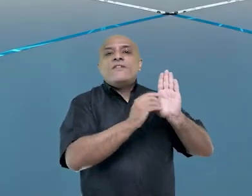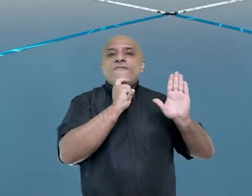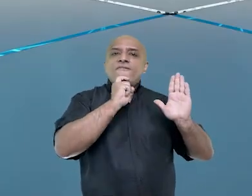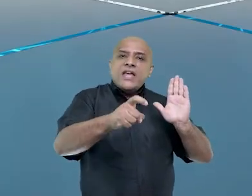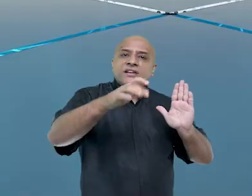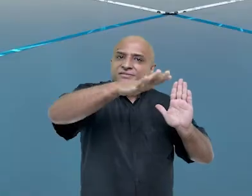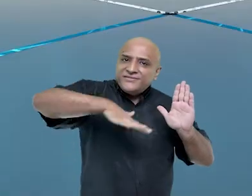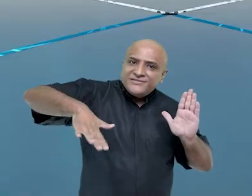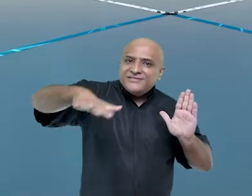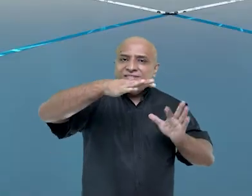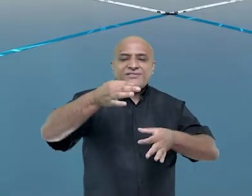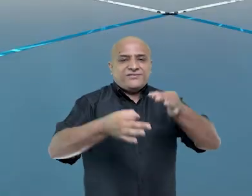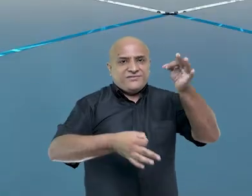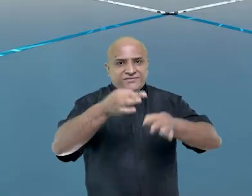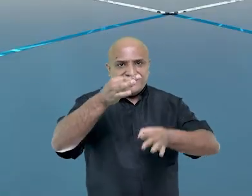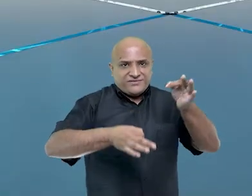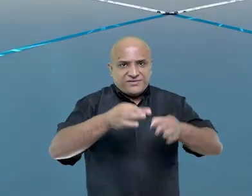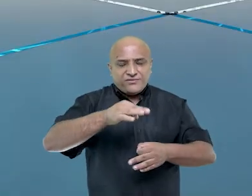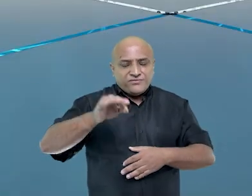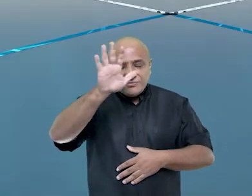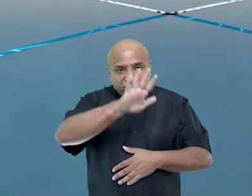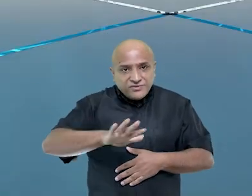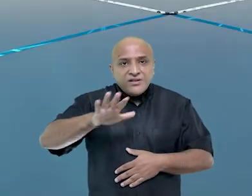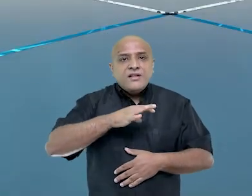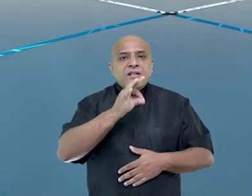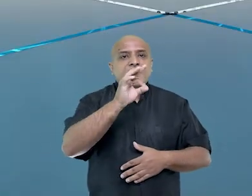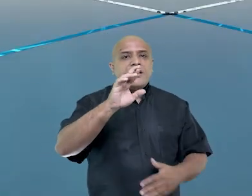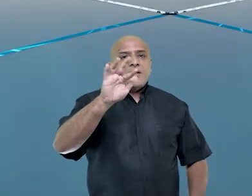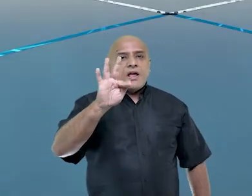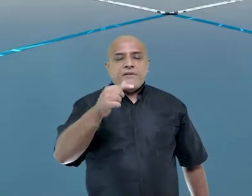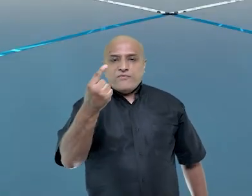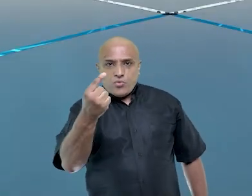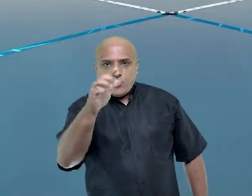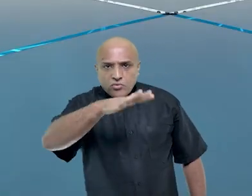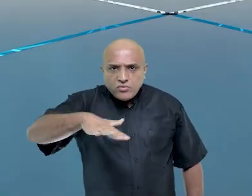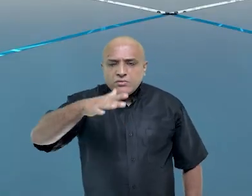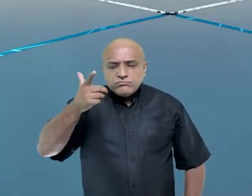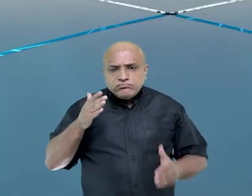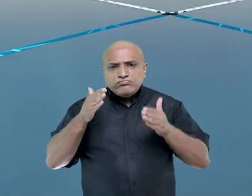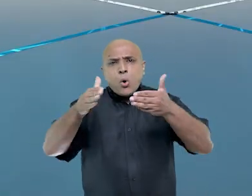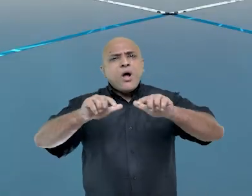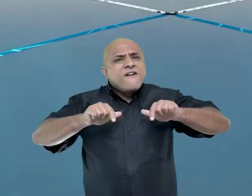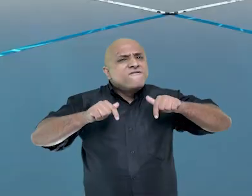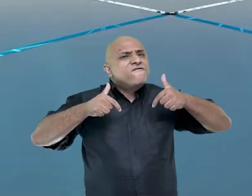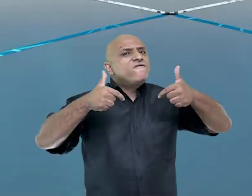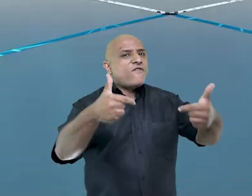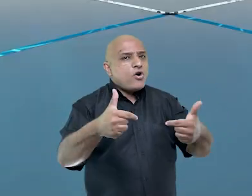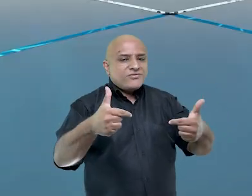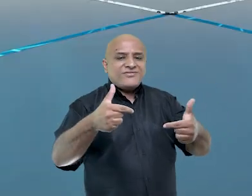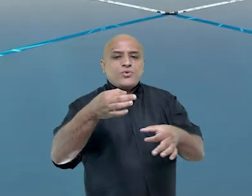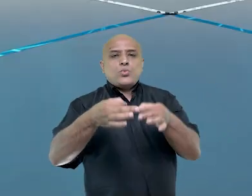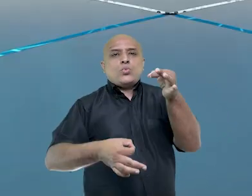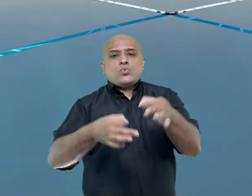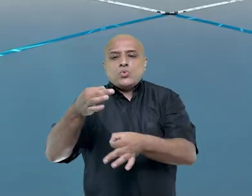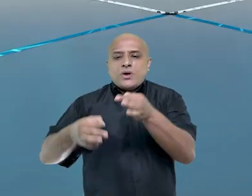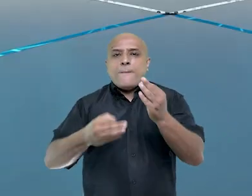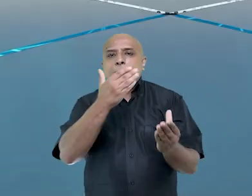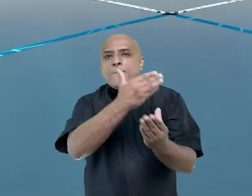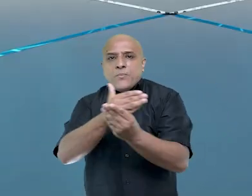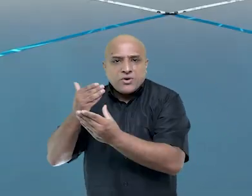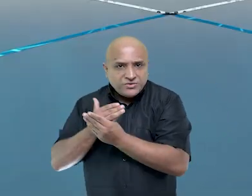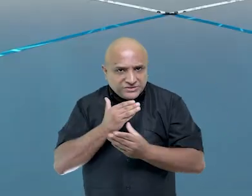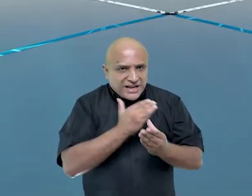Conselho Nacional de Justiça, turmas do TRF da Primeira Região concentraram esforços no julgamento de